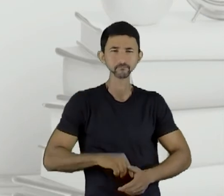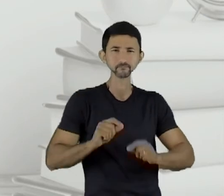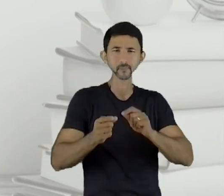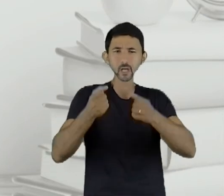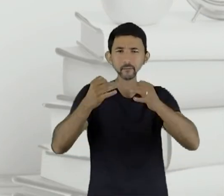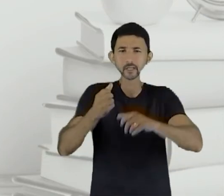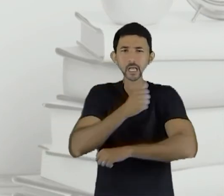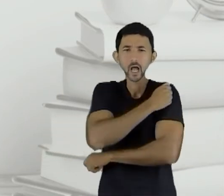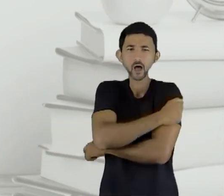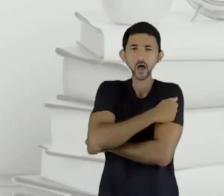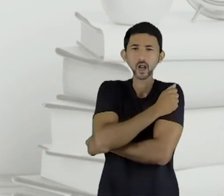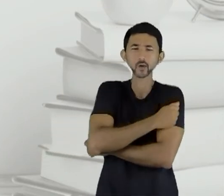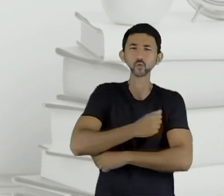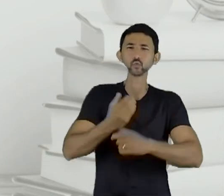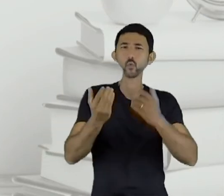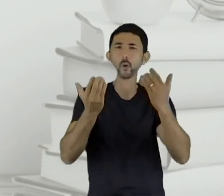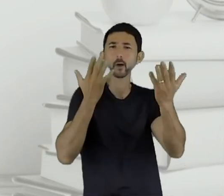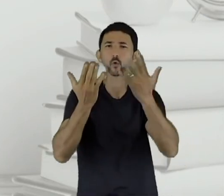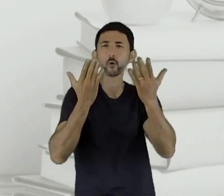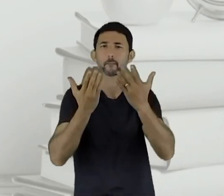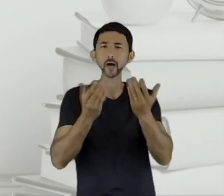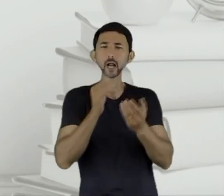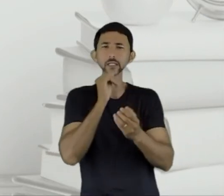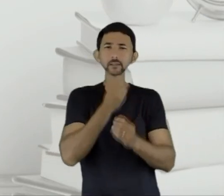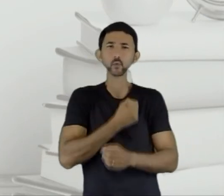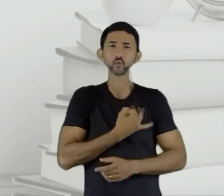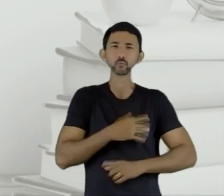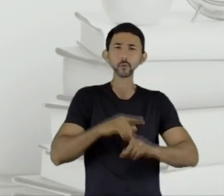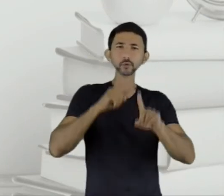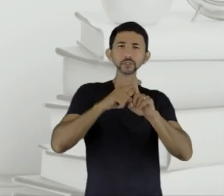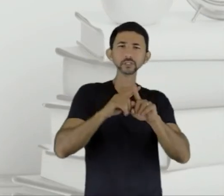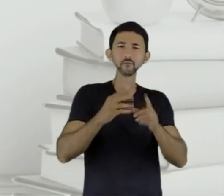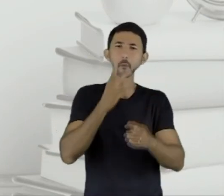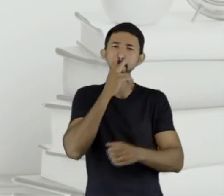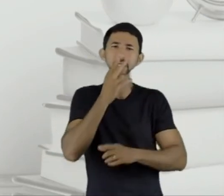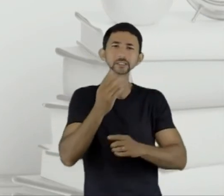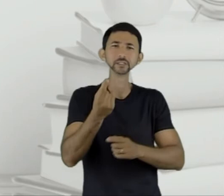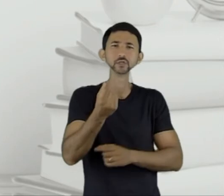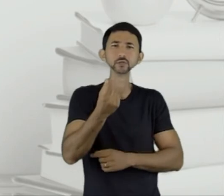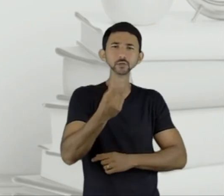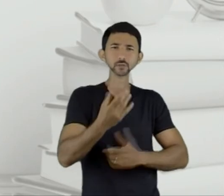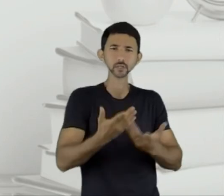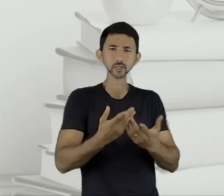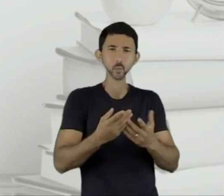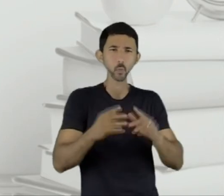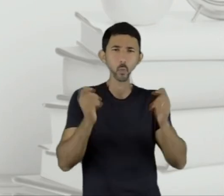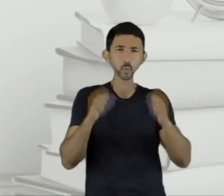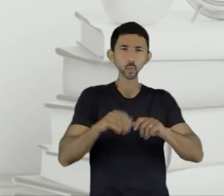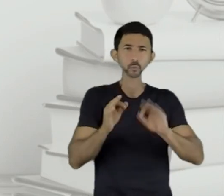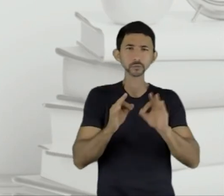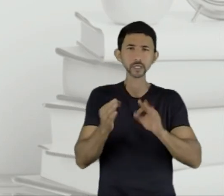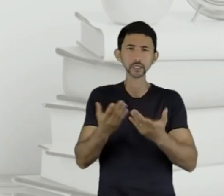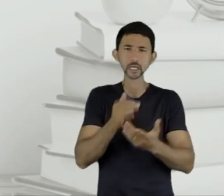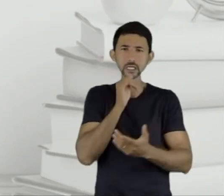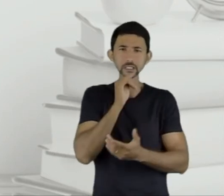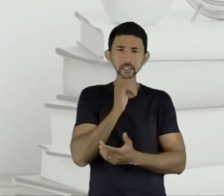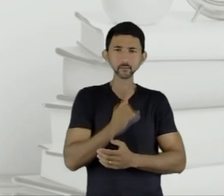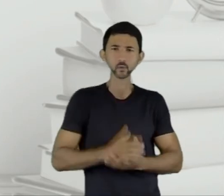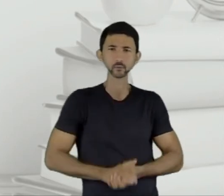alunos, para eles compararem, quando forem números positivos, como se fosse dinheiro, certo? Que eles não conseguem... Olha, seria